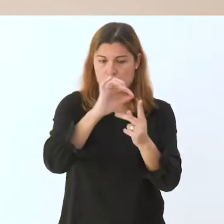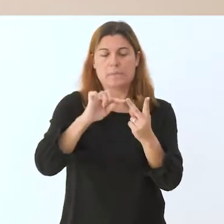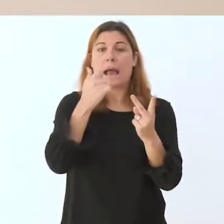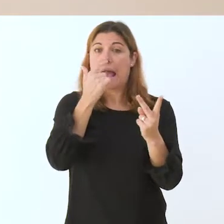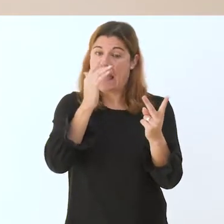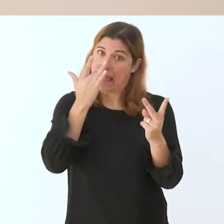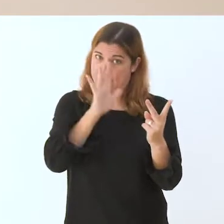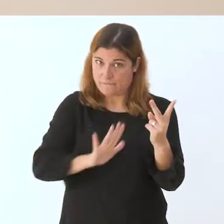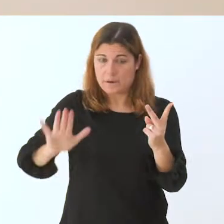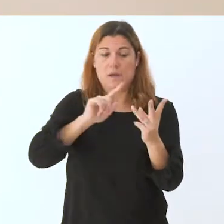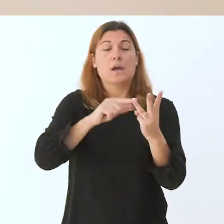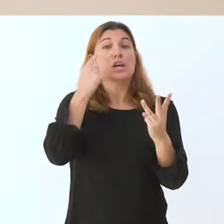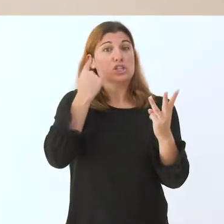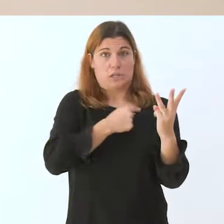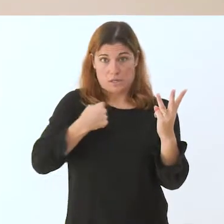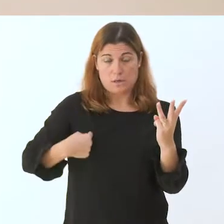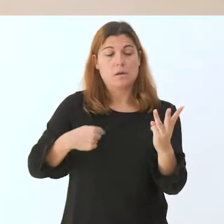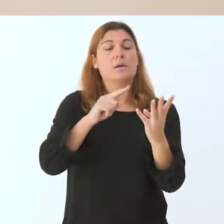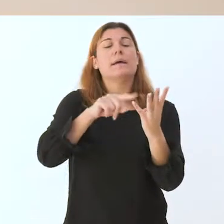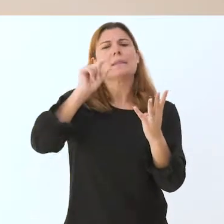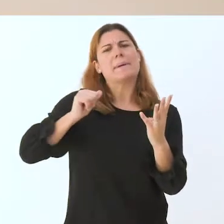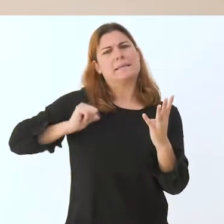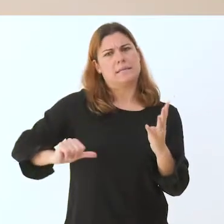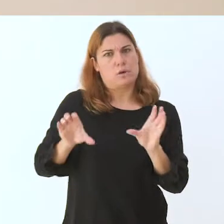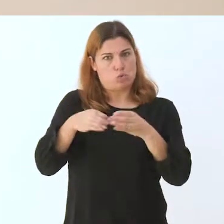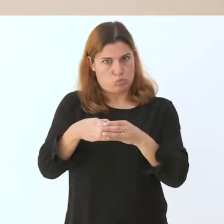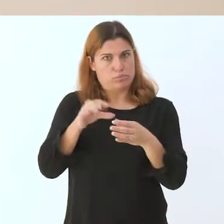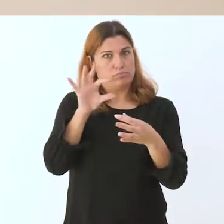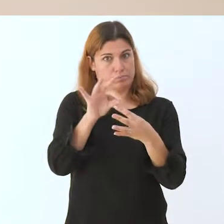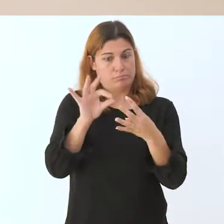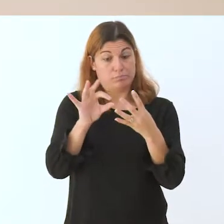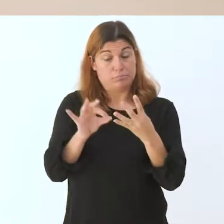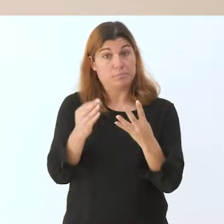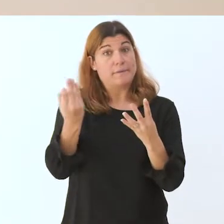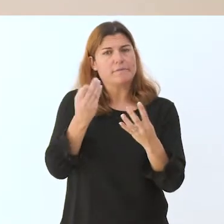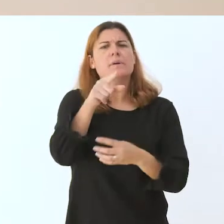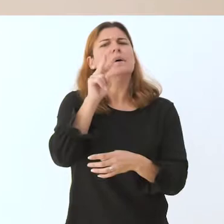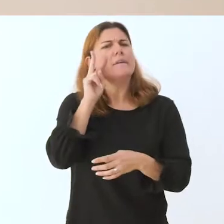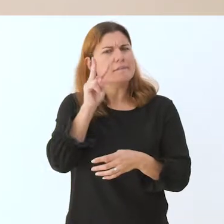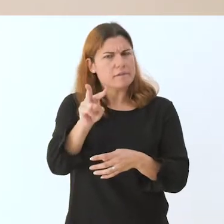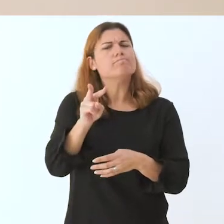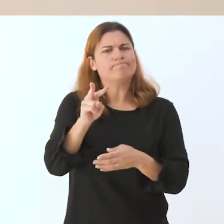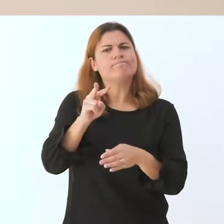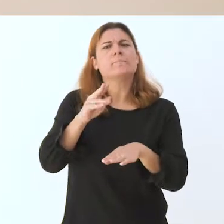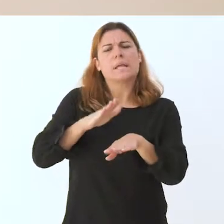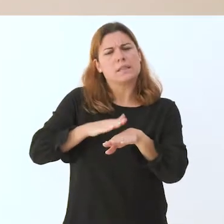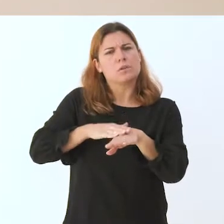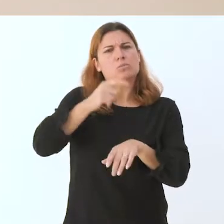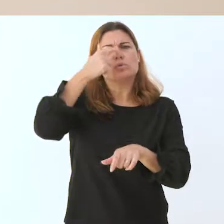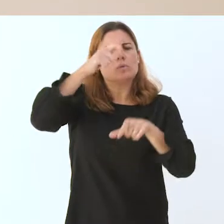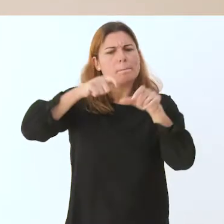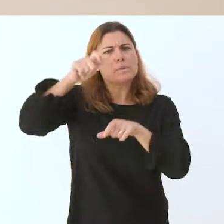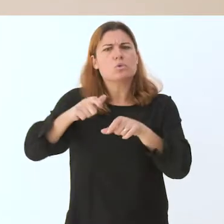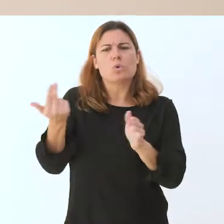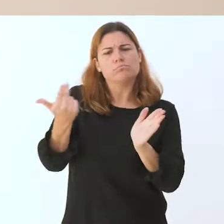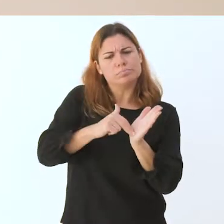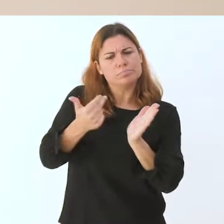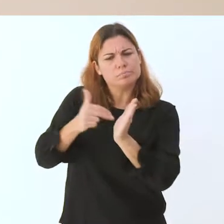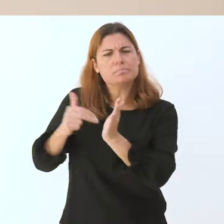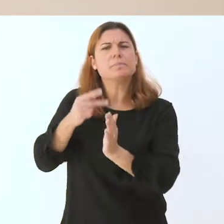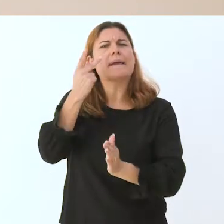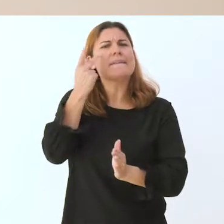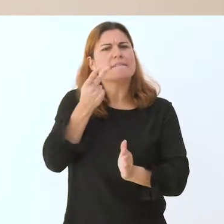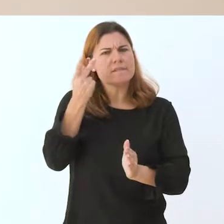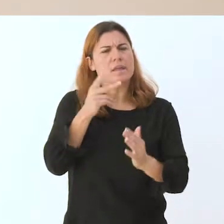cultura indiana, africana, chinesa, bem como da etnia cigana. Tivemos a oportunidade de testemunhar a partilha